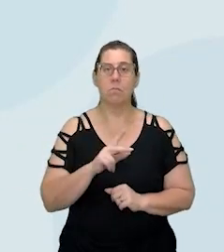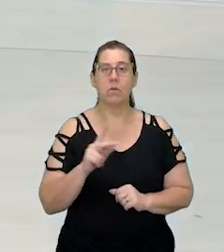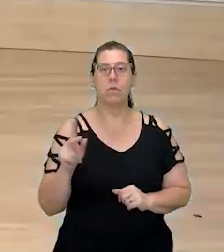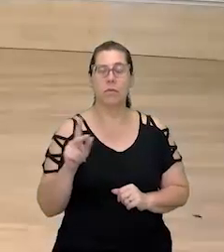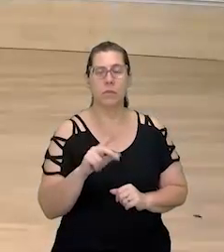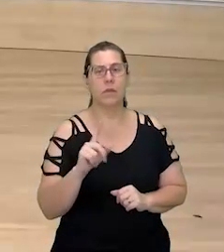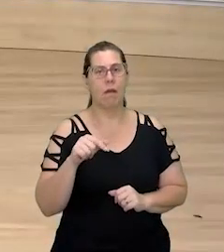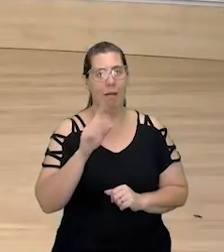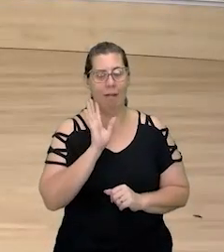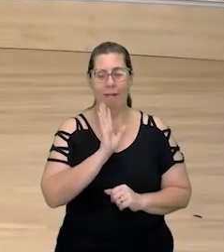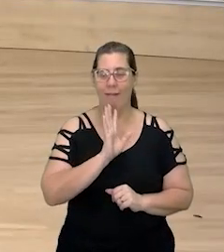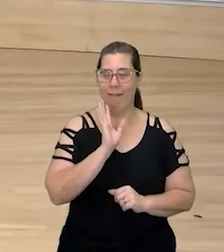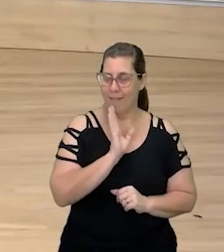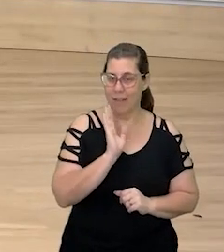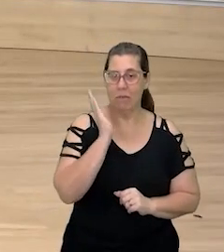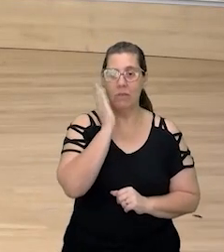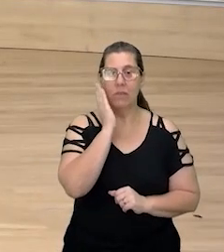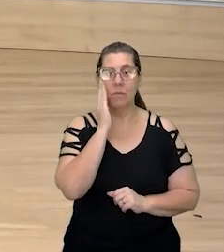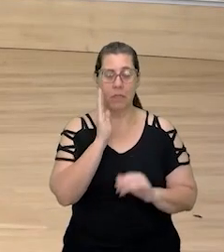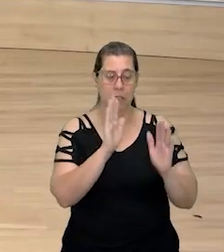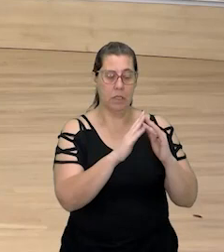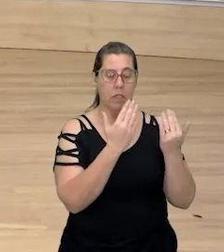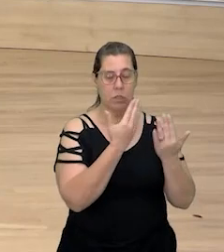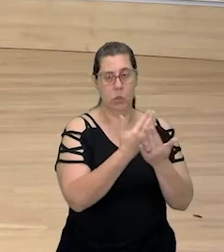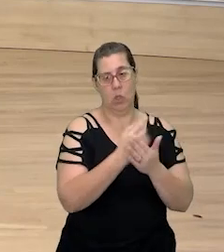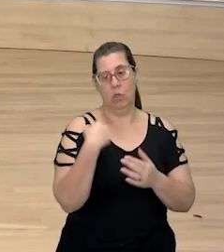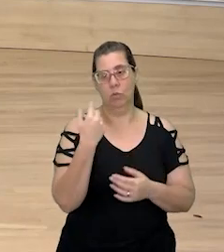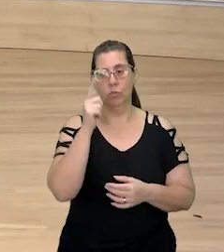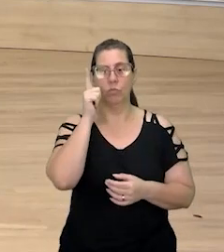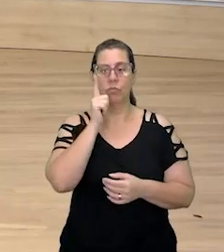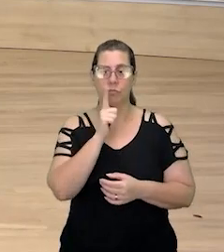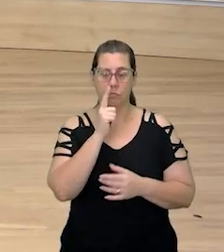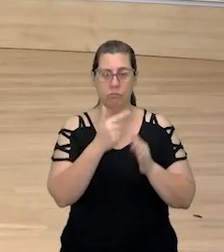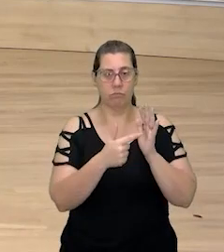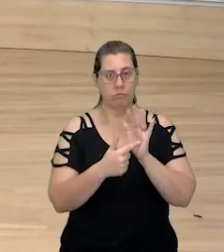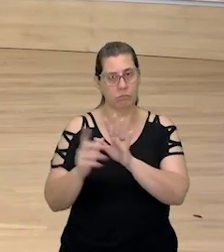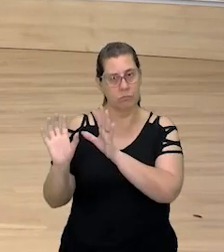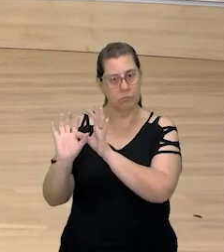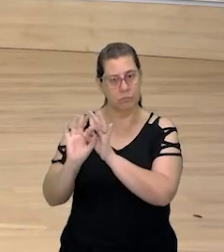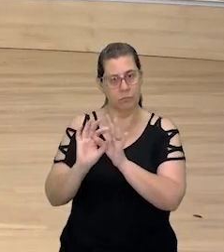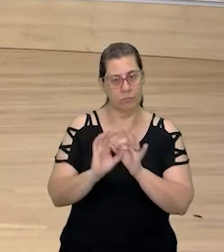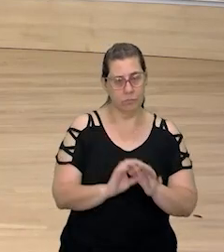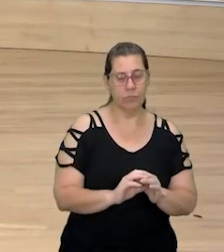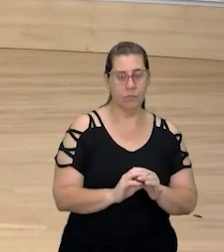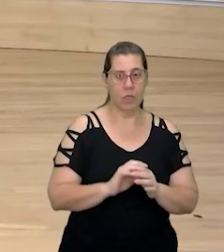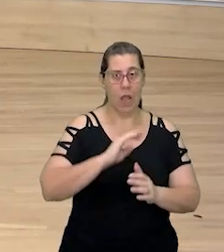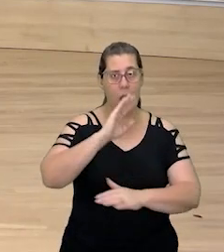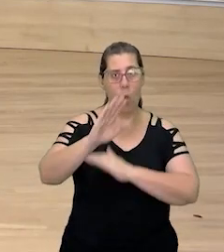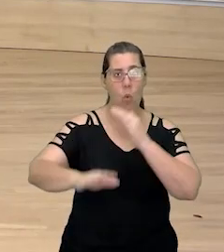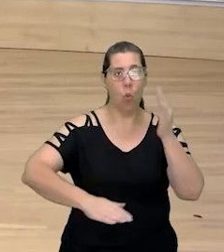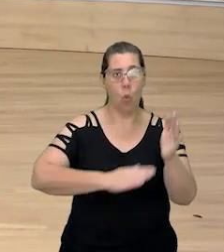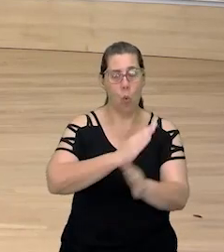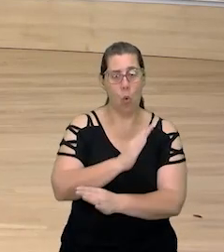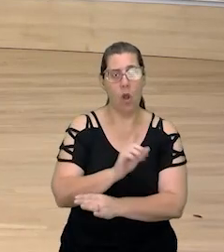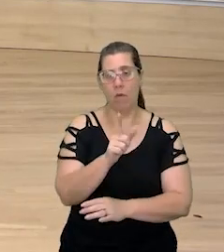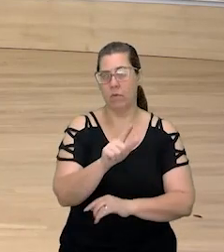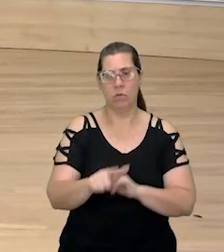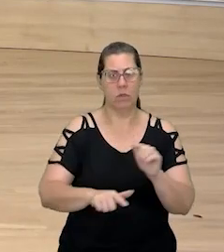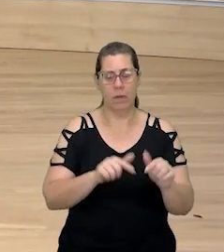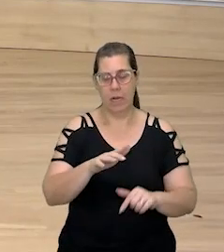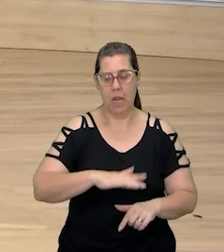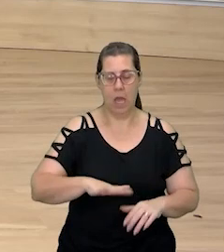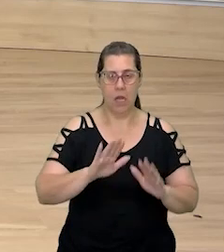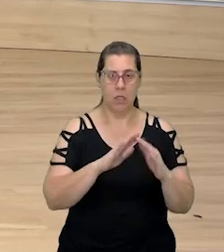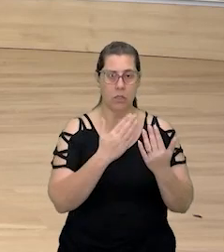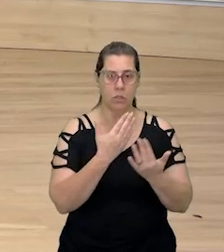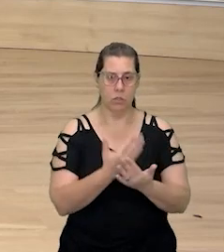Washington, é muito bacana, né, saber que na escola a gente consegue levar essa contextualização da luta. Você não trabalha na área escolar,